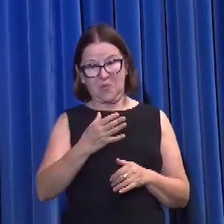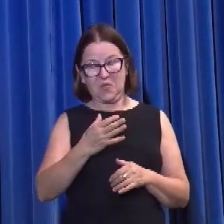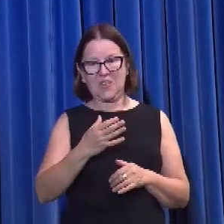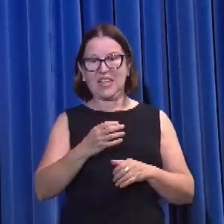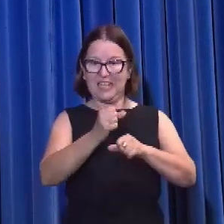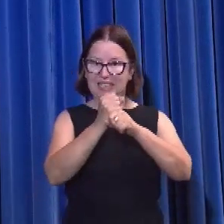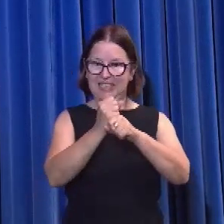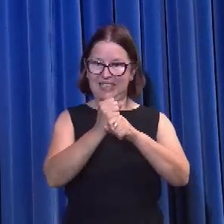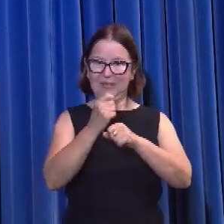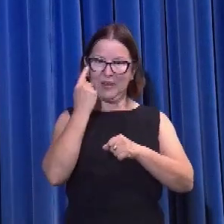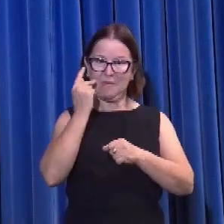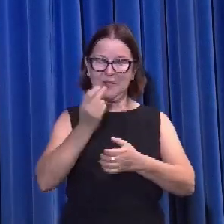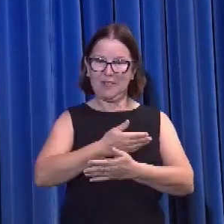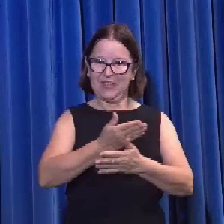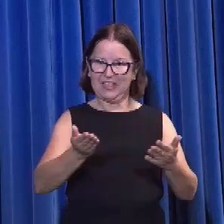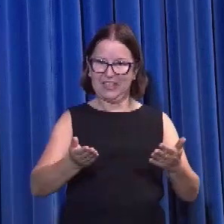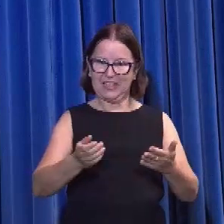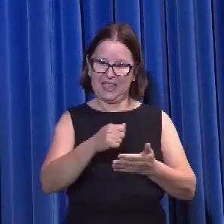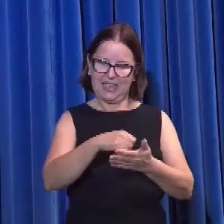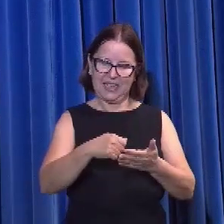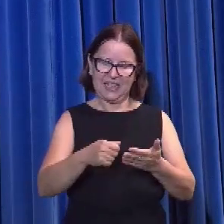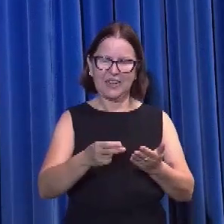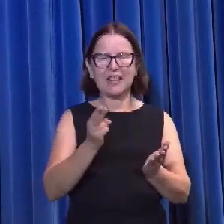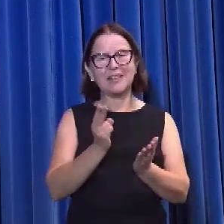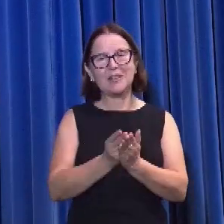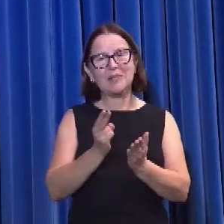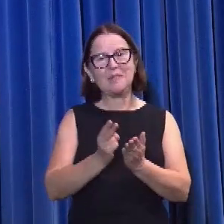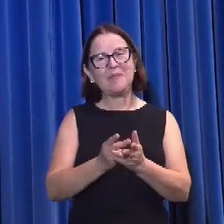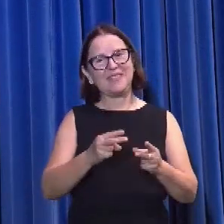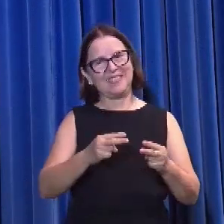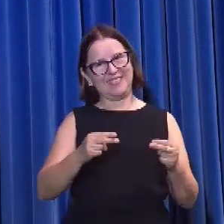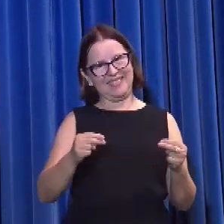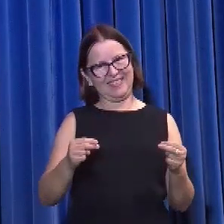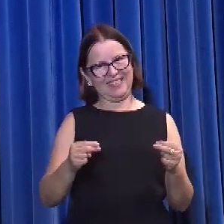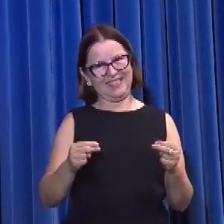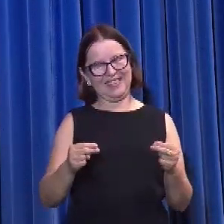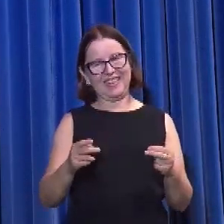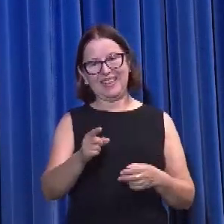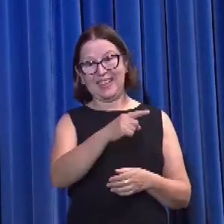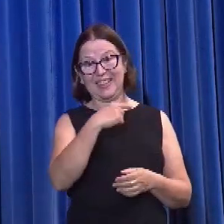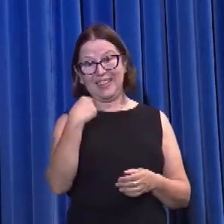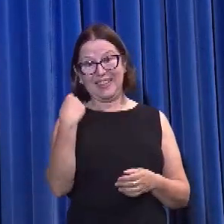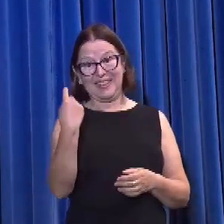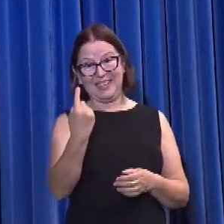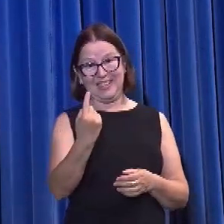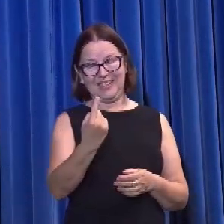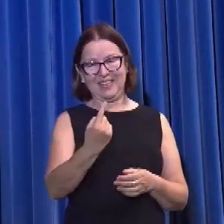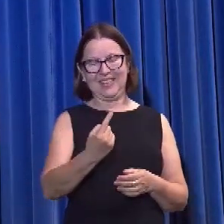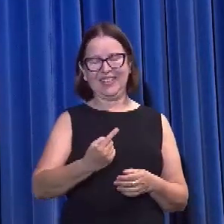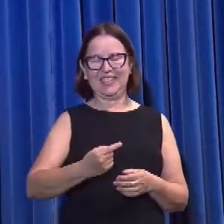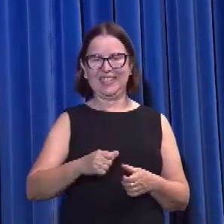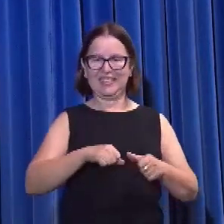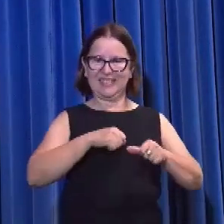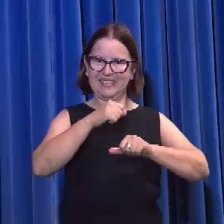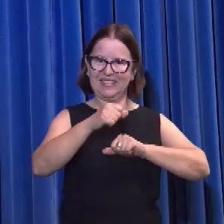eu escreva as mesmas coisas. Nós só nos